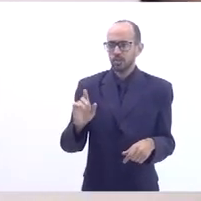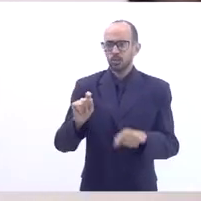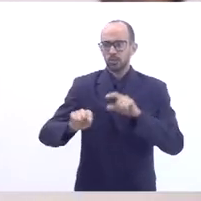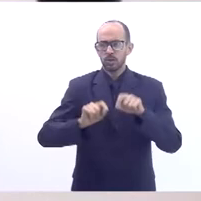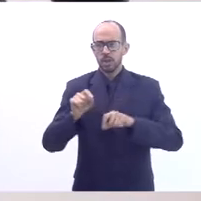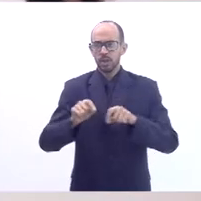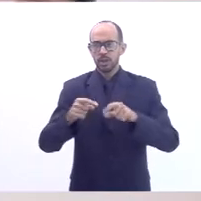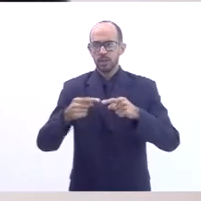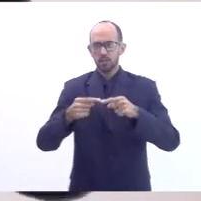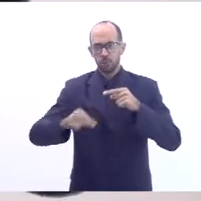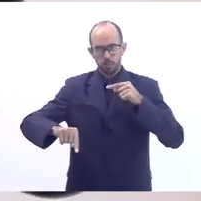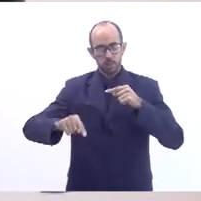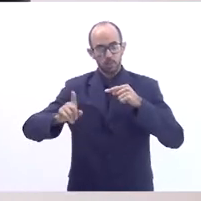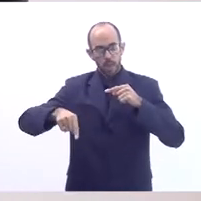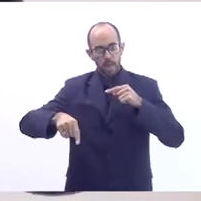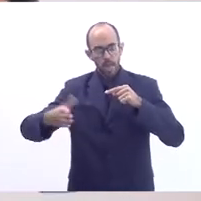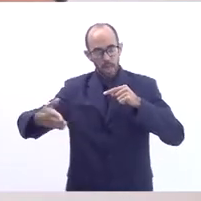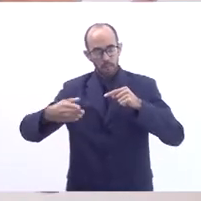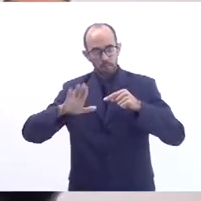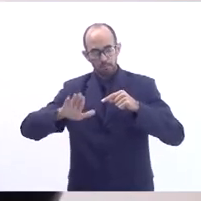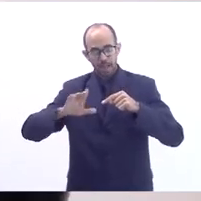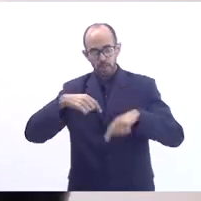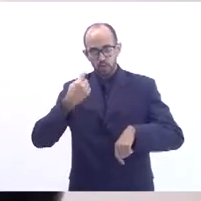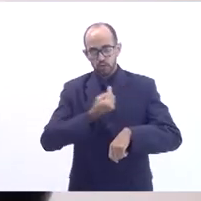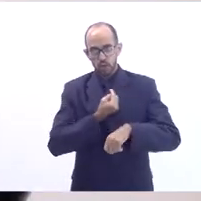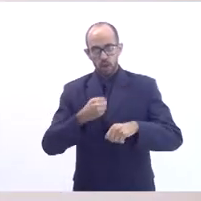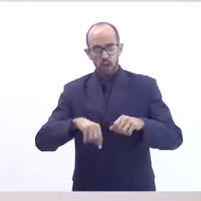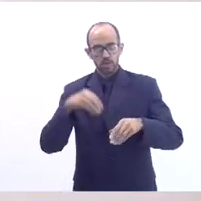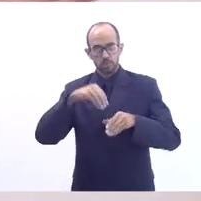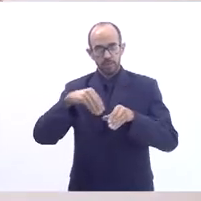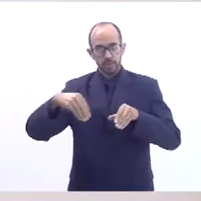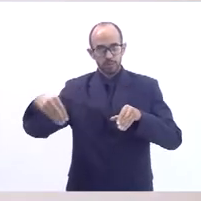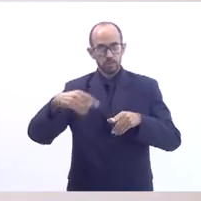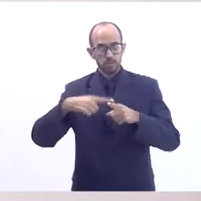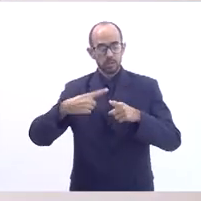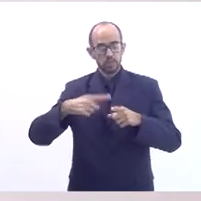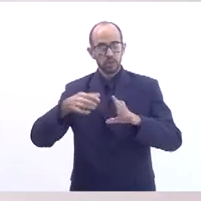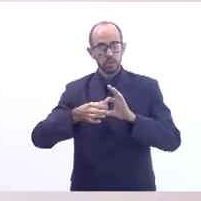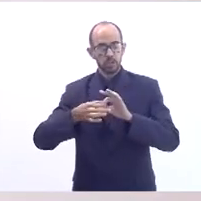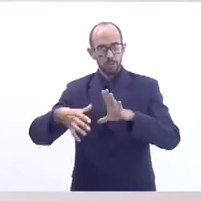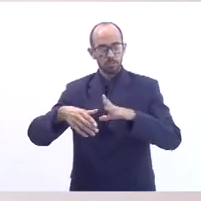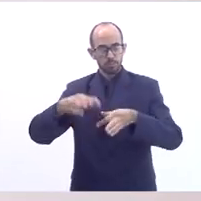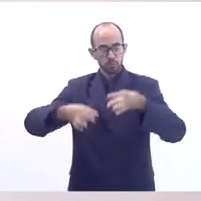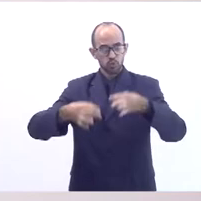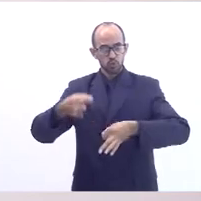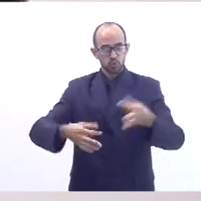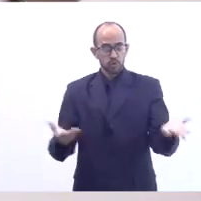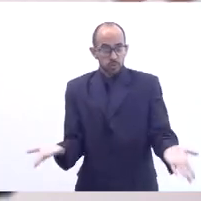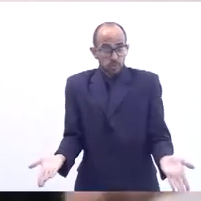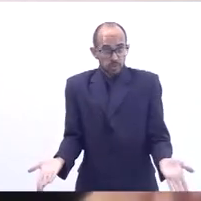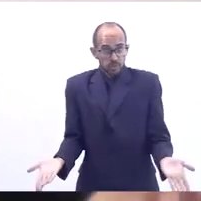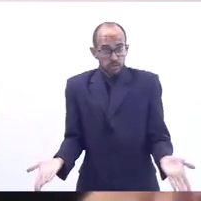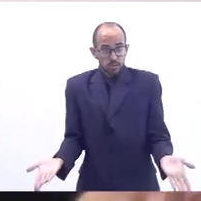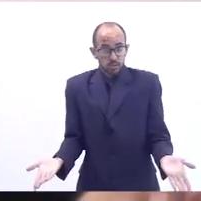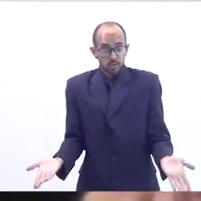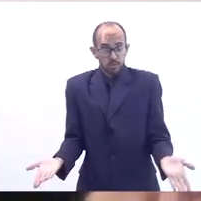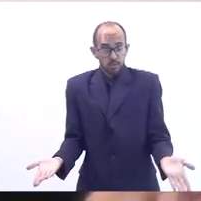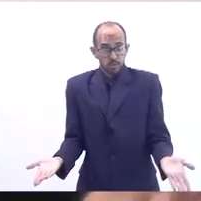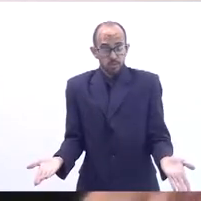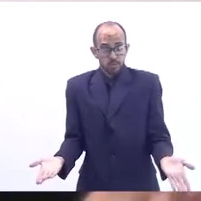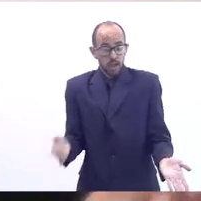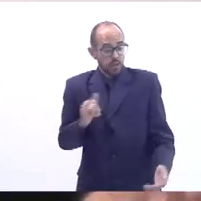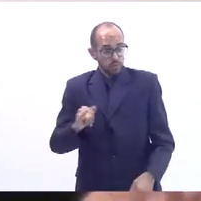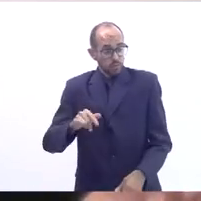você daqui é proibido e avisa a ele que a gente planta porque a gente tem uma autorização judicial né que eu aí você ler